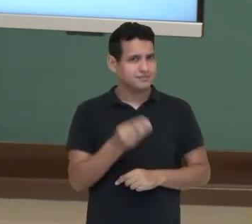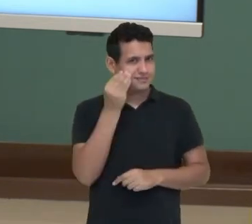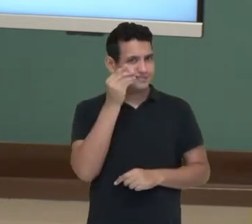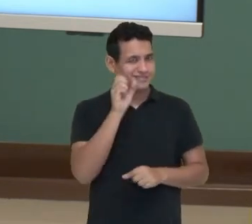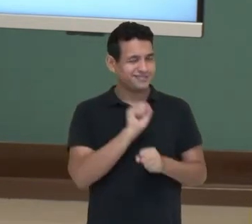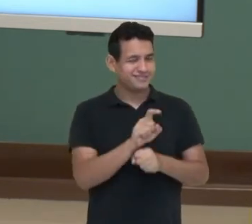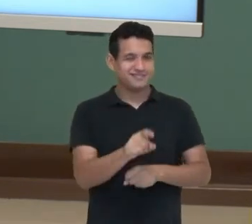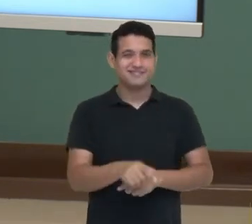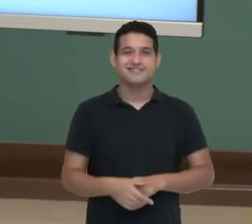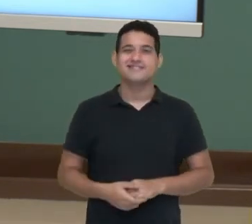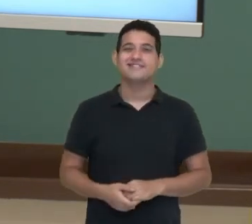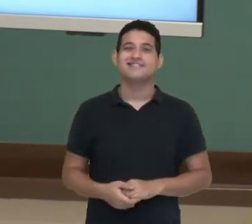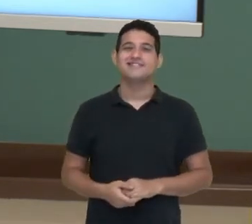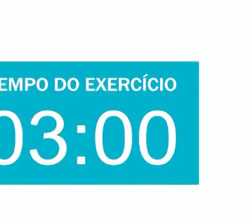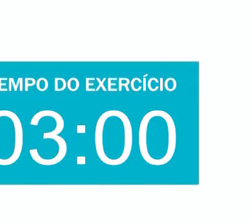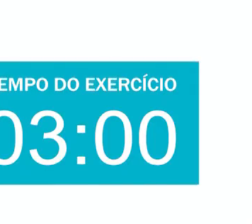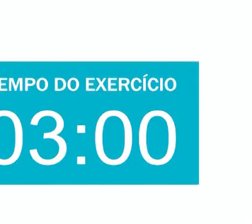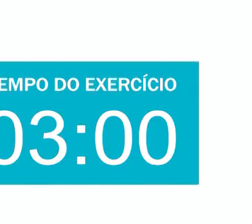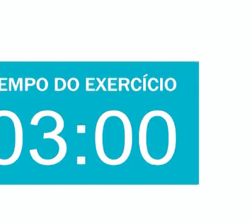aí que eu já volto.